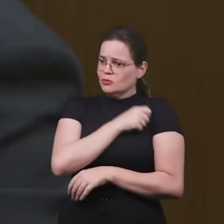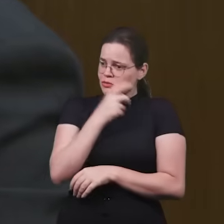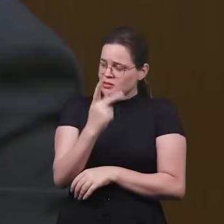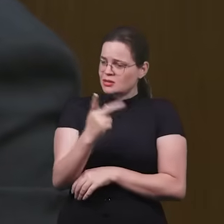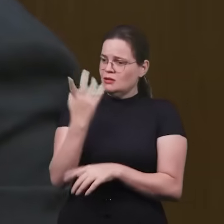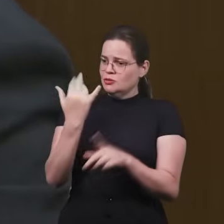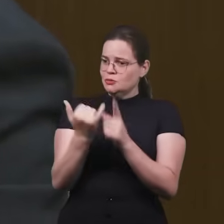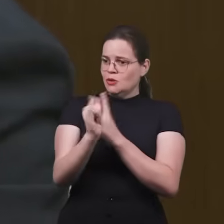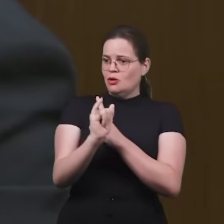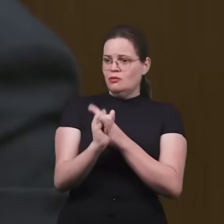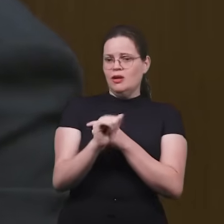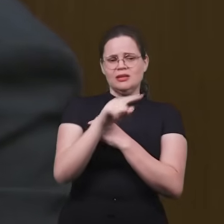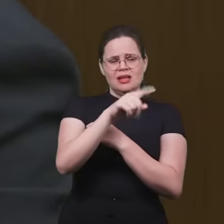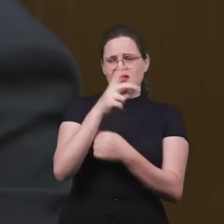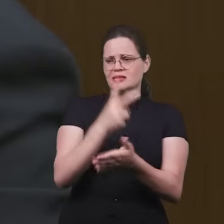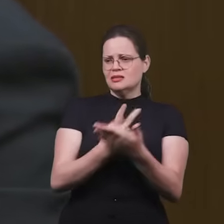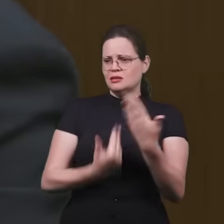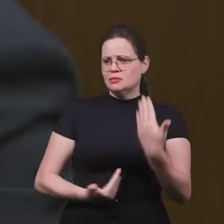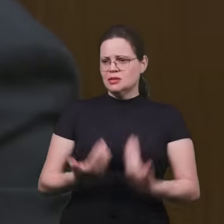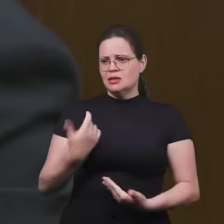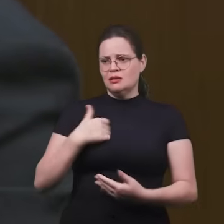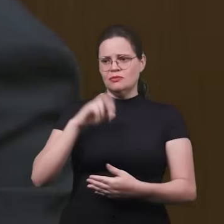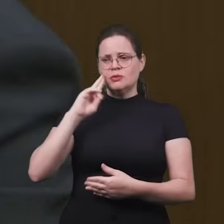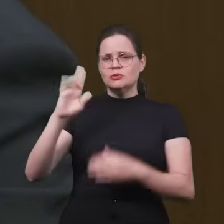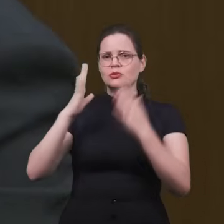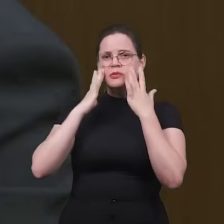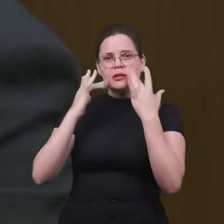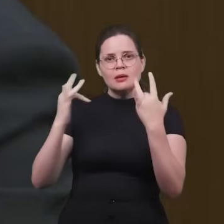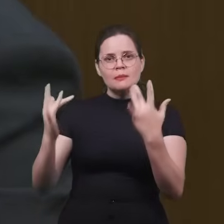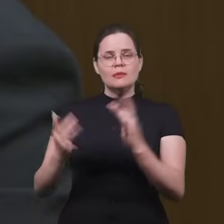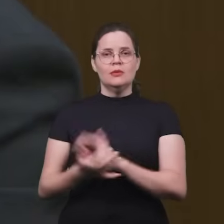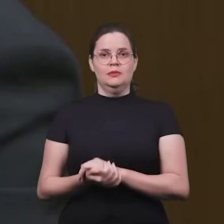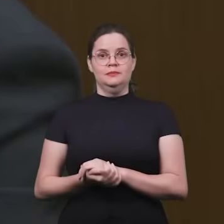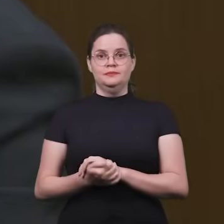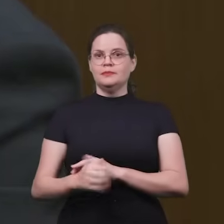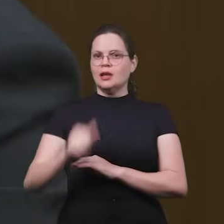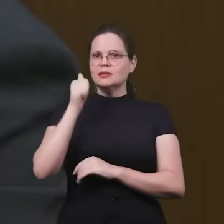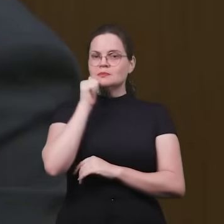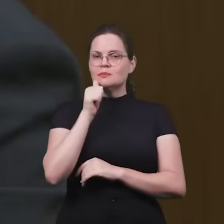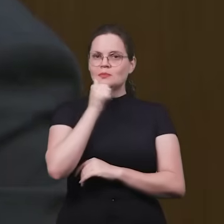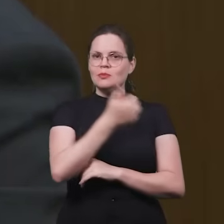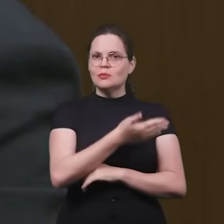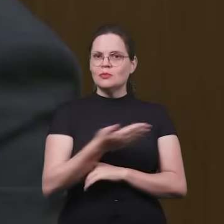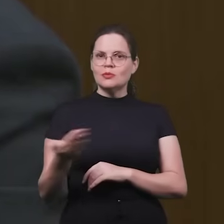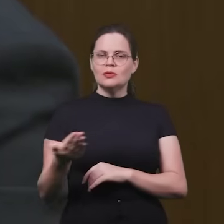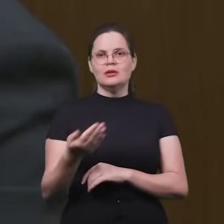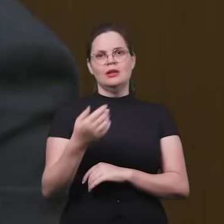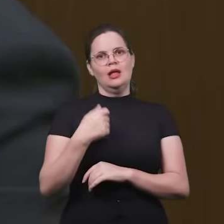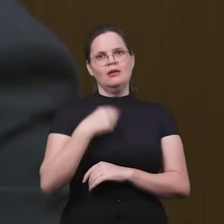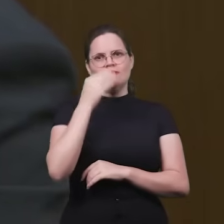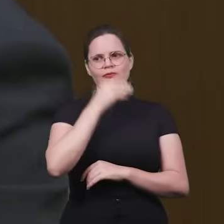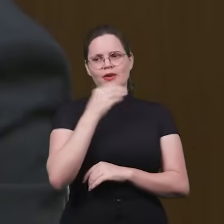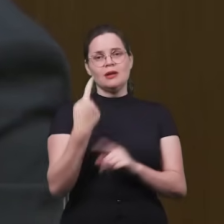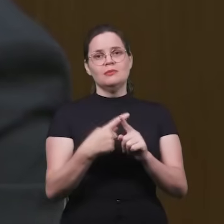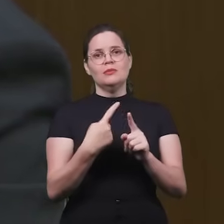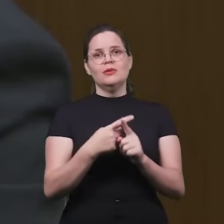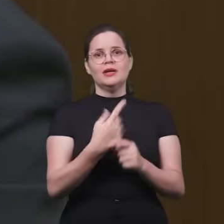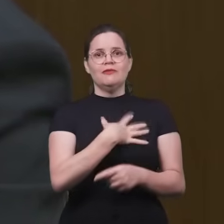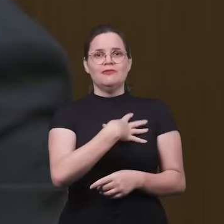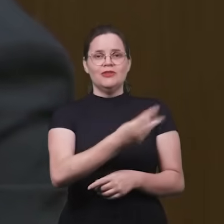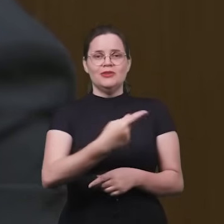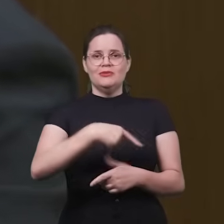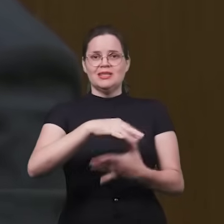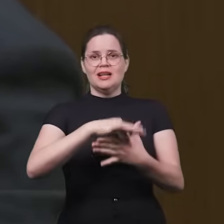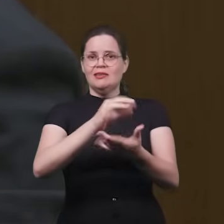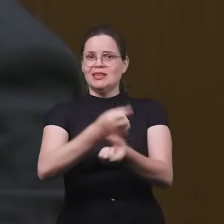profetas, temia ao Senhor. Aquela mulher estava numa condição completamente vulnerável, né? Os filhos sendo levados